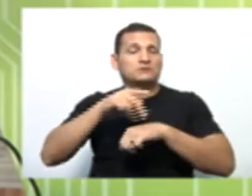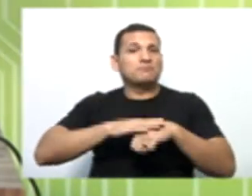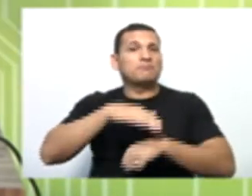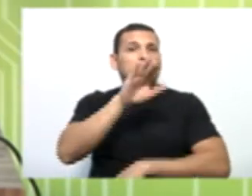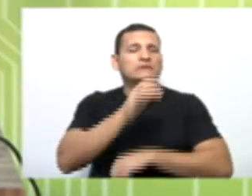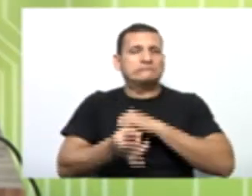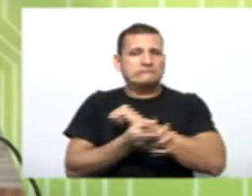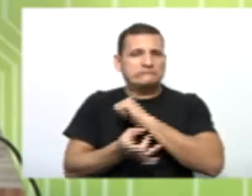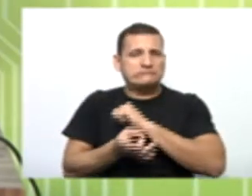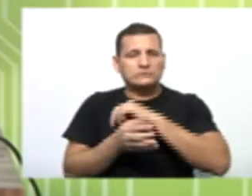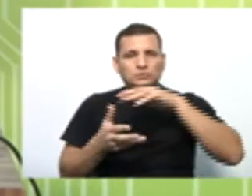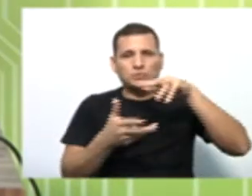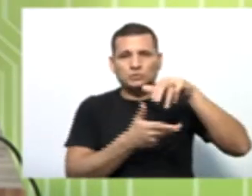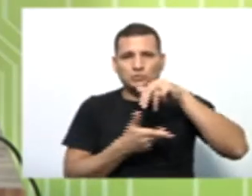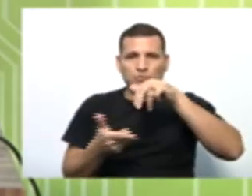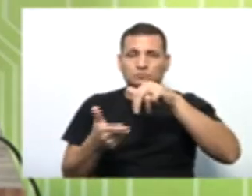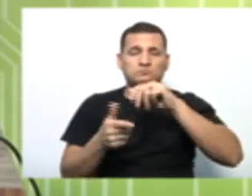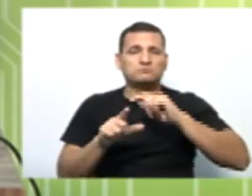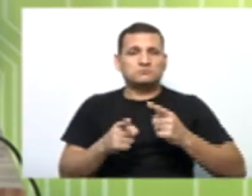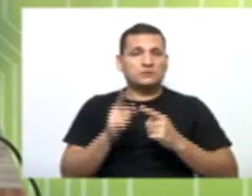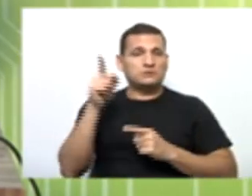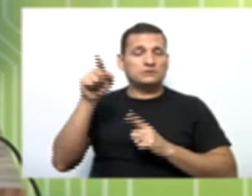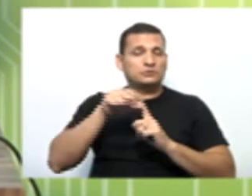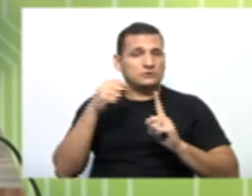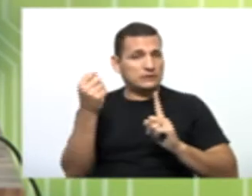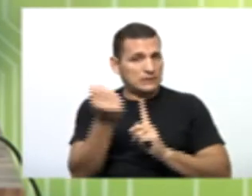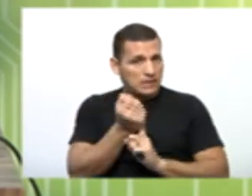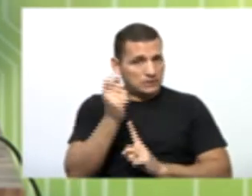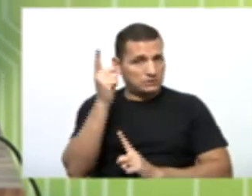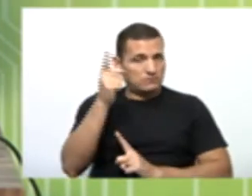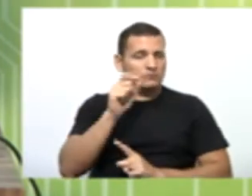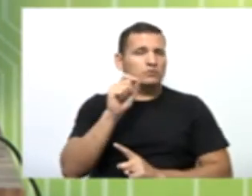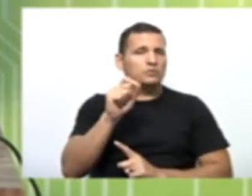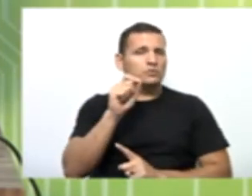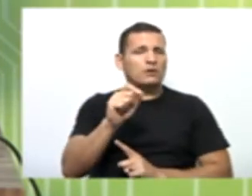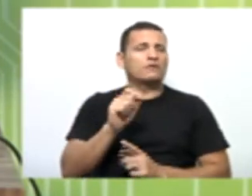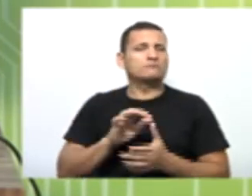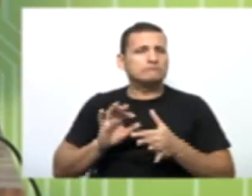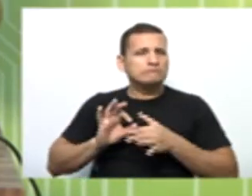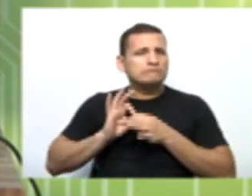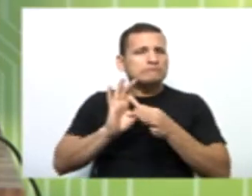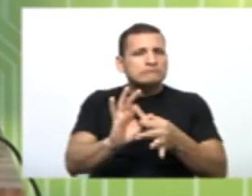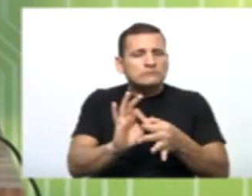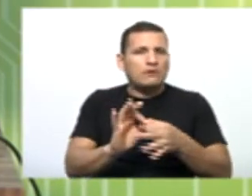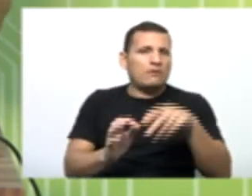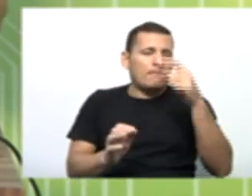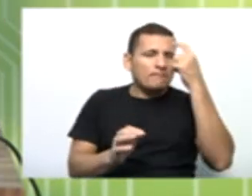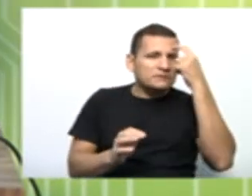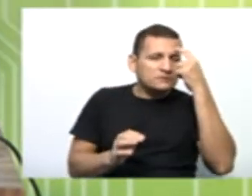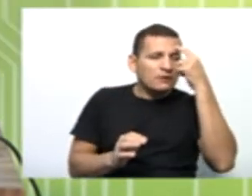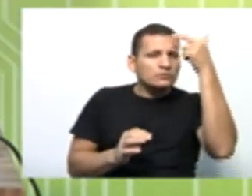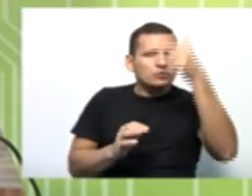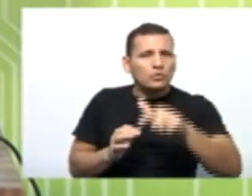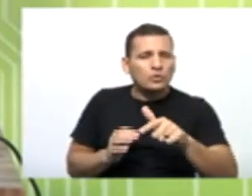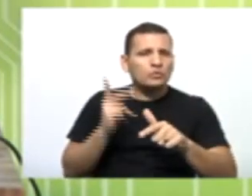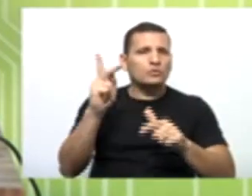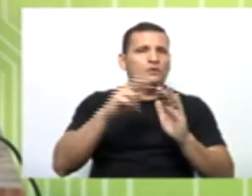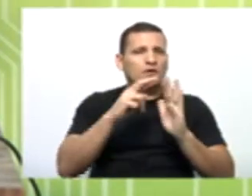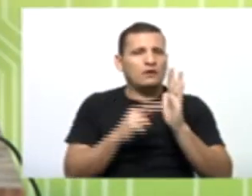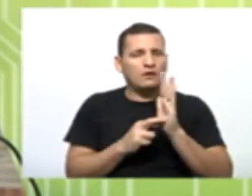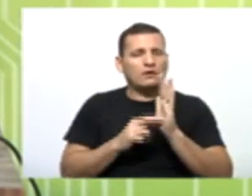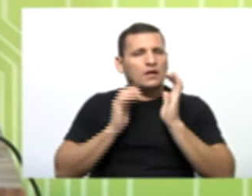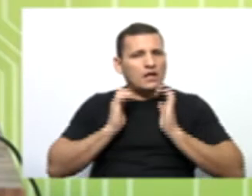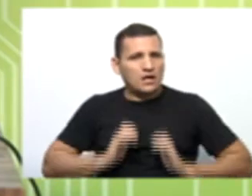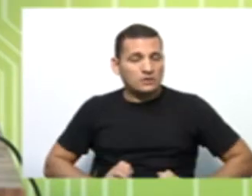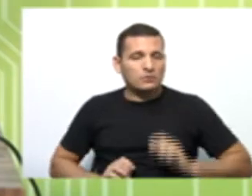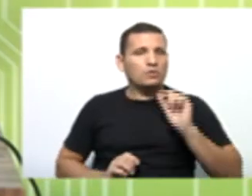do mundo. E a sociedade sueca se uniu para repensar os seus princípios éticos que iriam conduzir